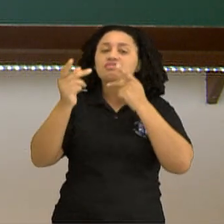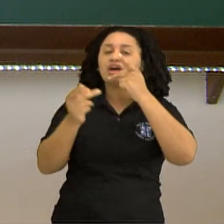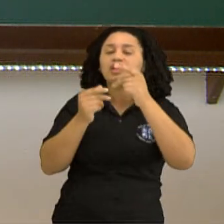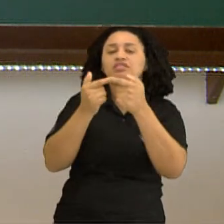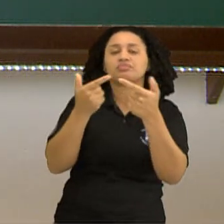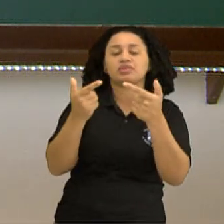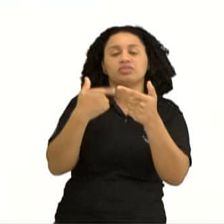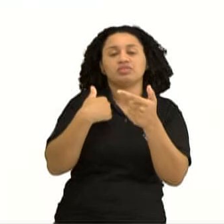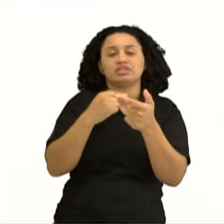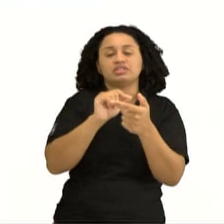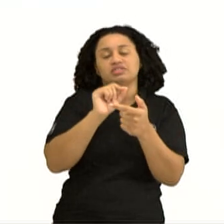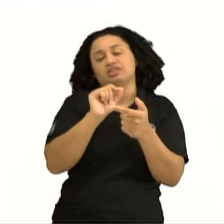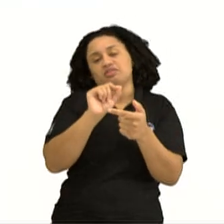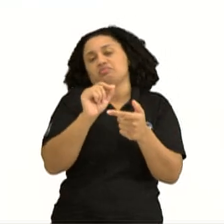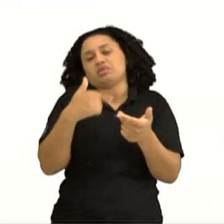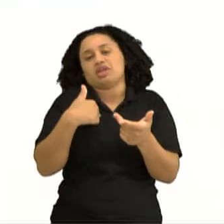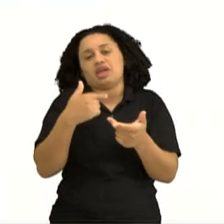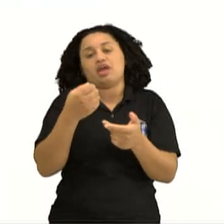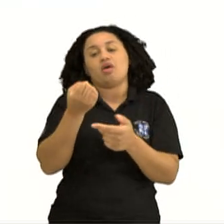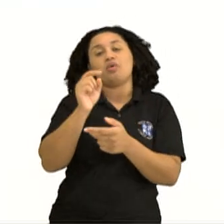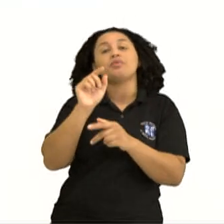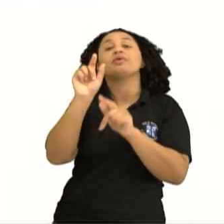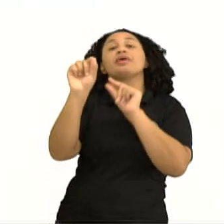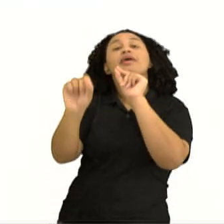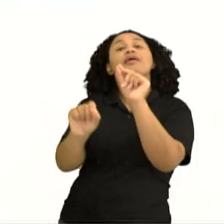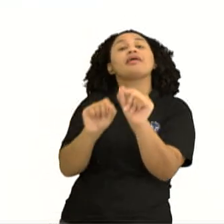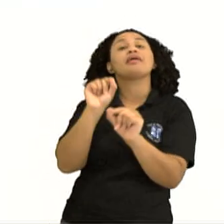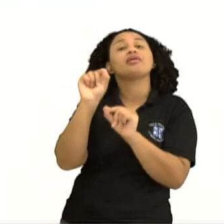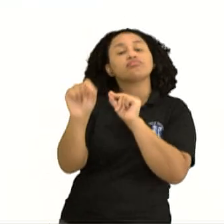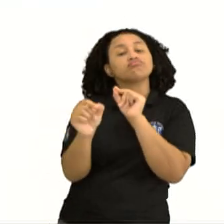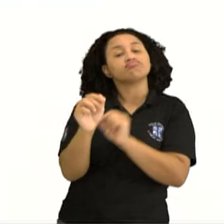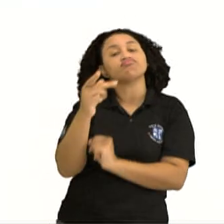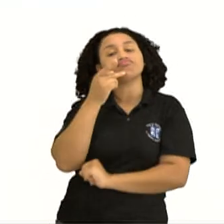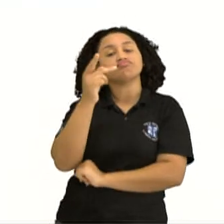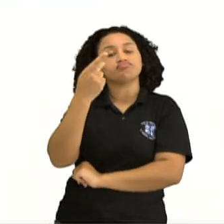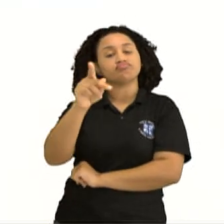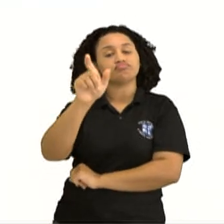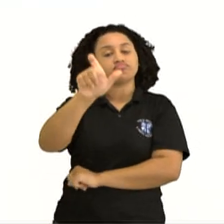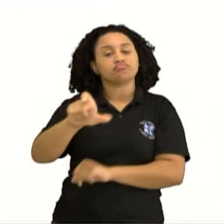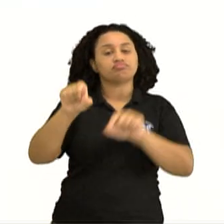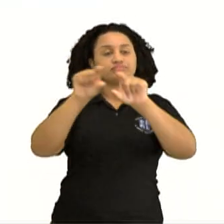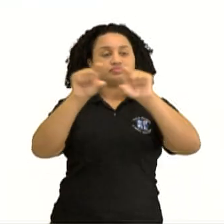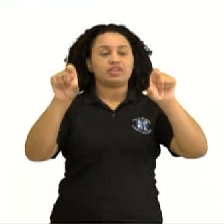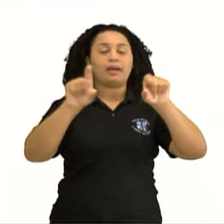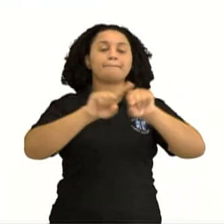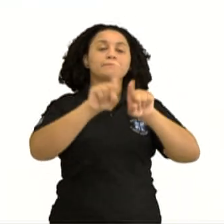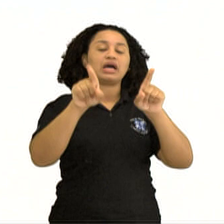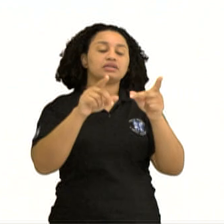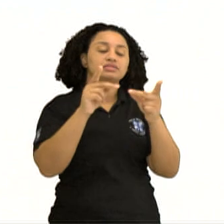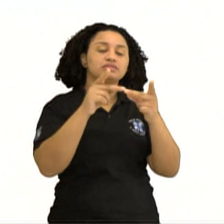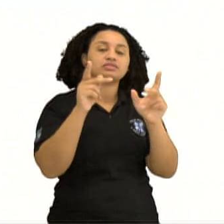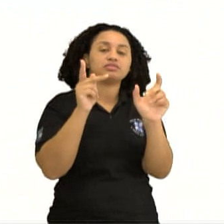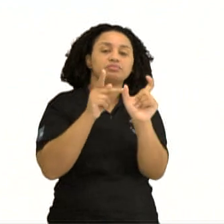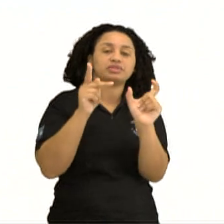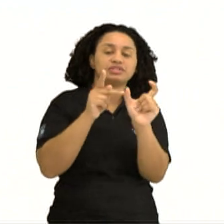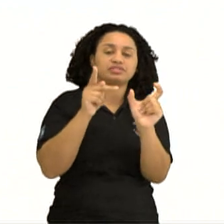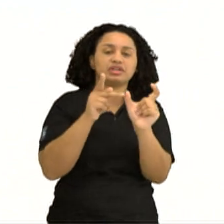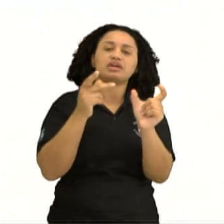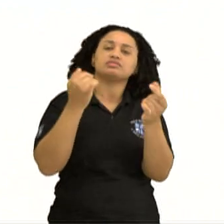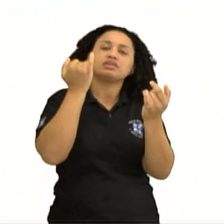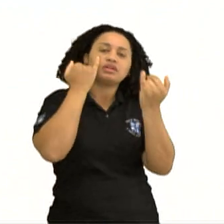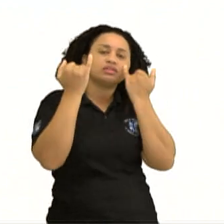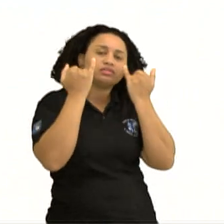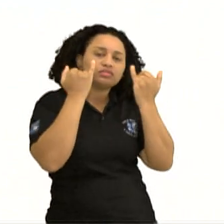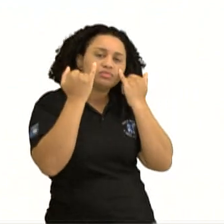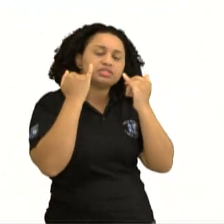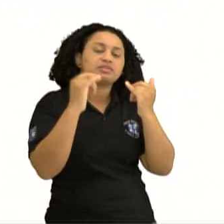aquilo ou aquele de quem se fala. Já o predicado é a informação dada a